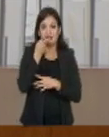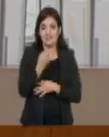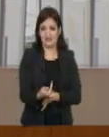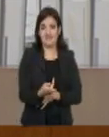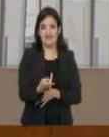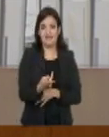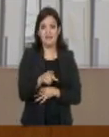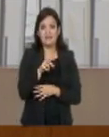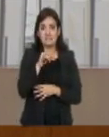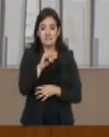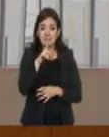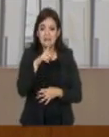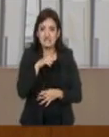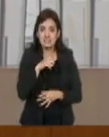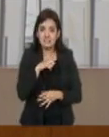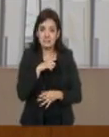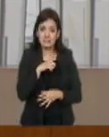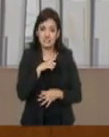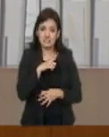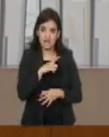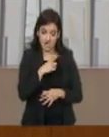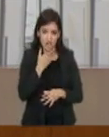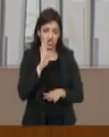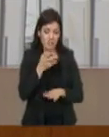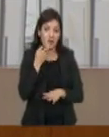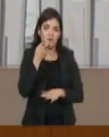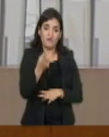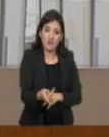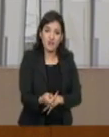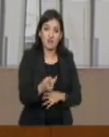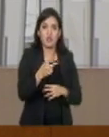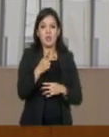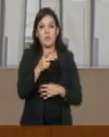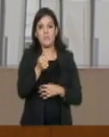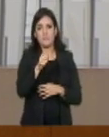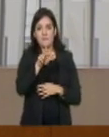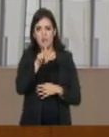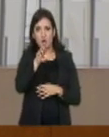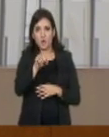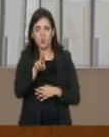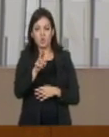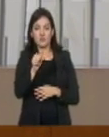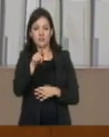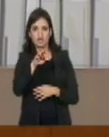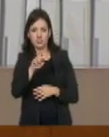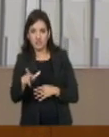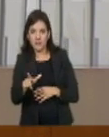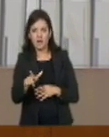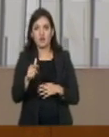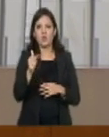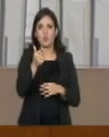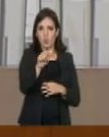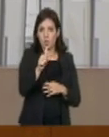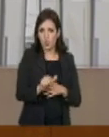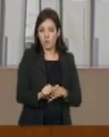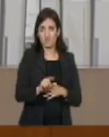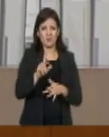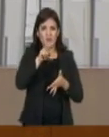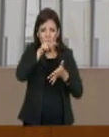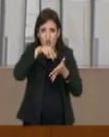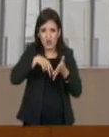citei Souza Nucci, citei Paulo Rangel, não vou fazer a leitura